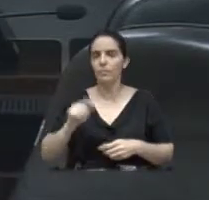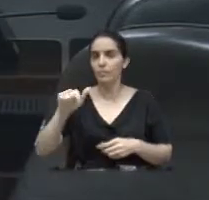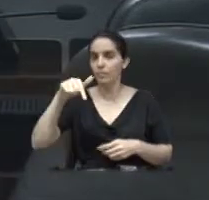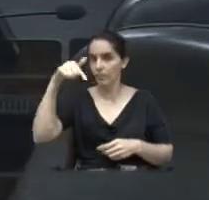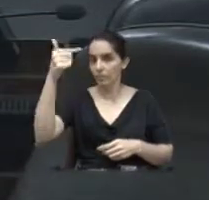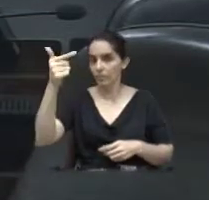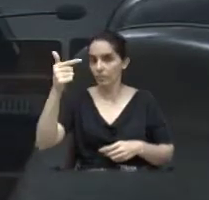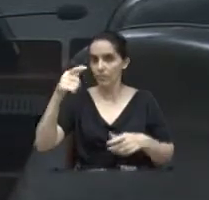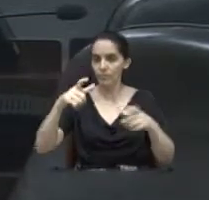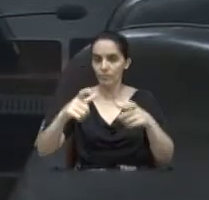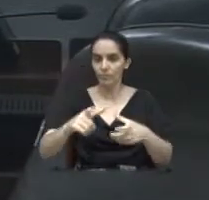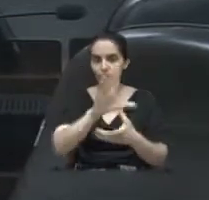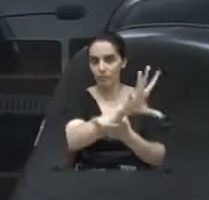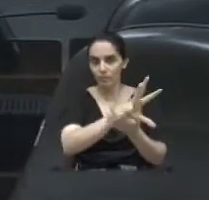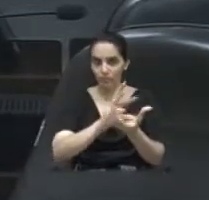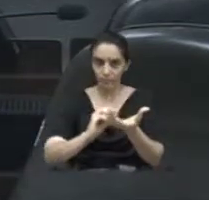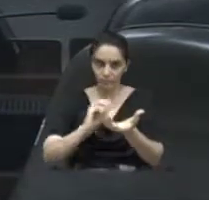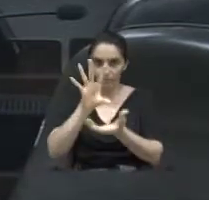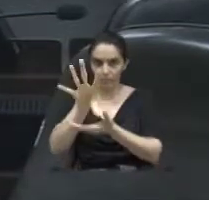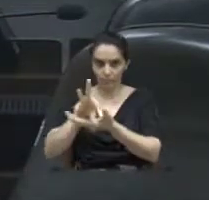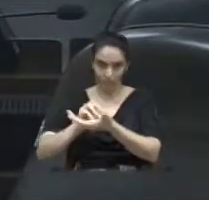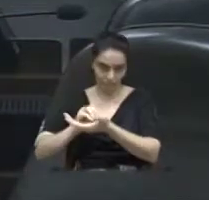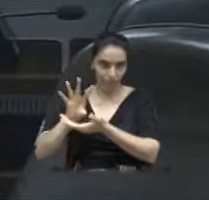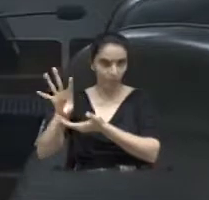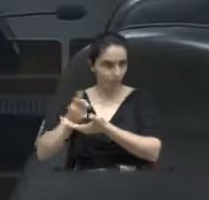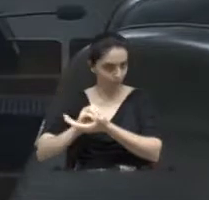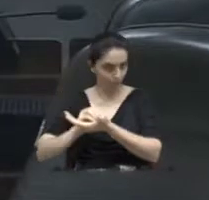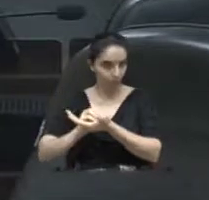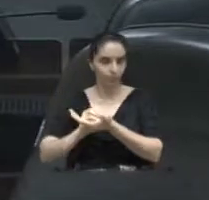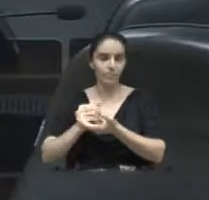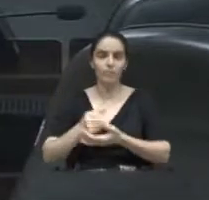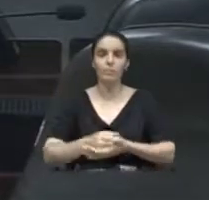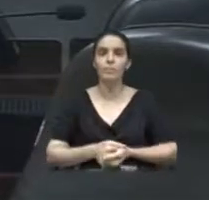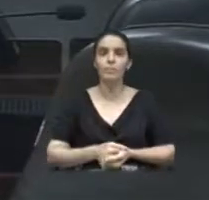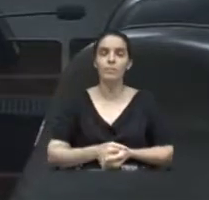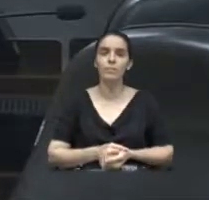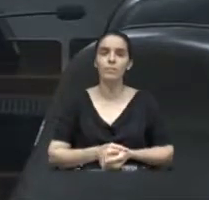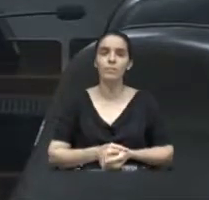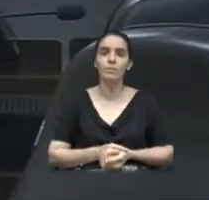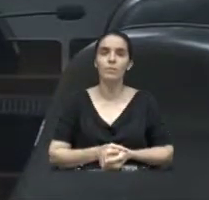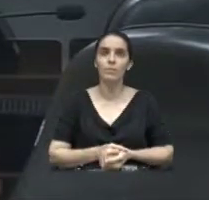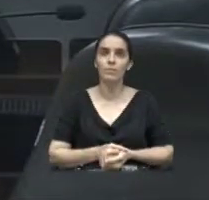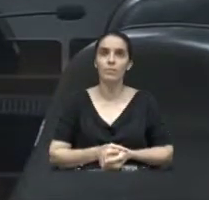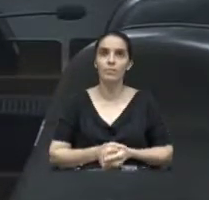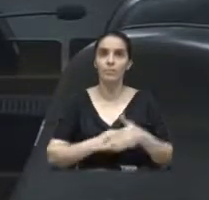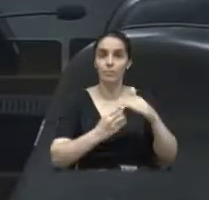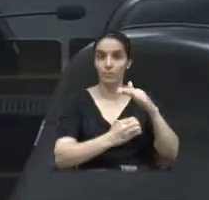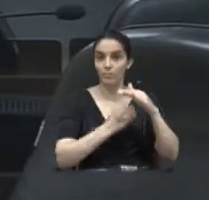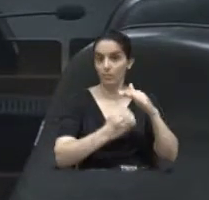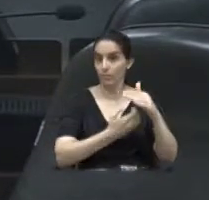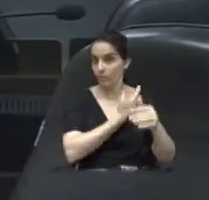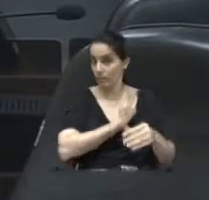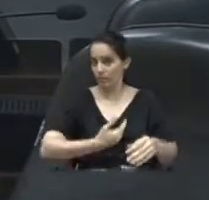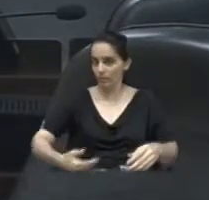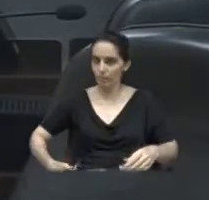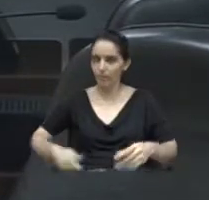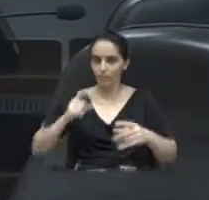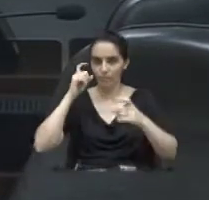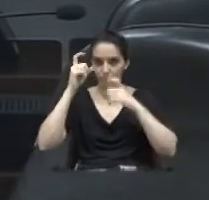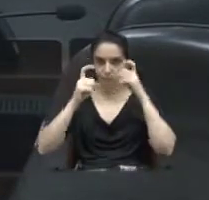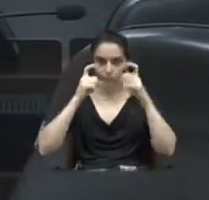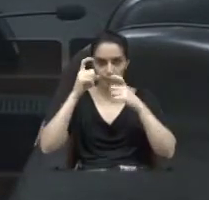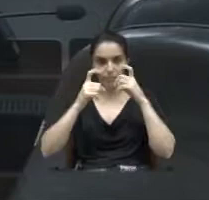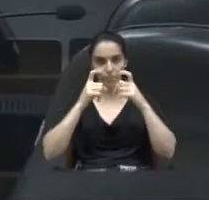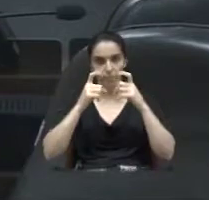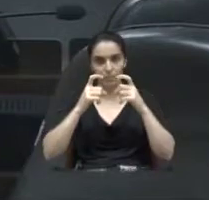por outros órgãos de administração pública direta e indireta, empresas públicas, que é uma preocupação justamente